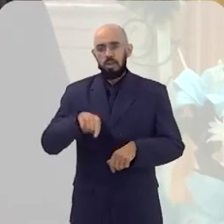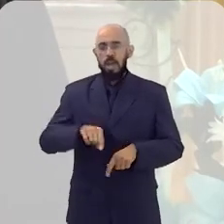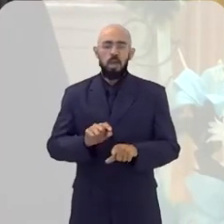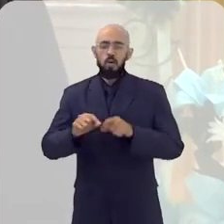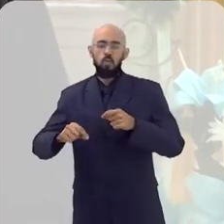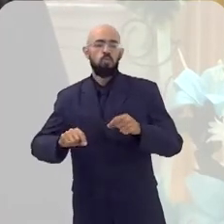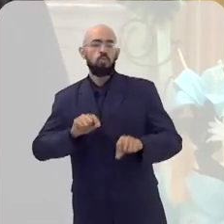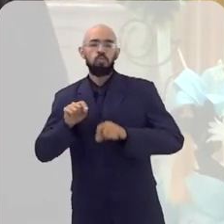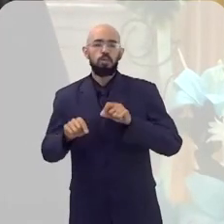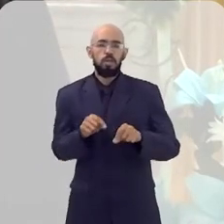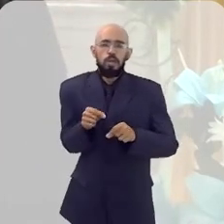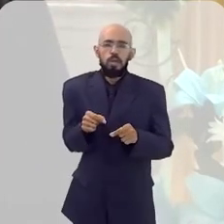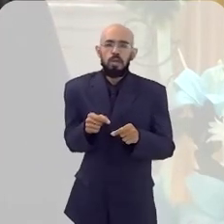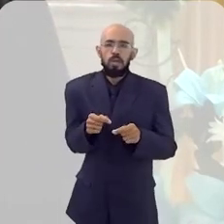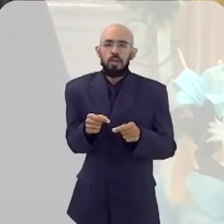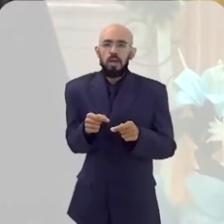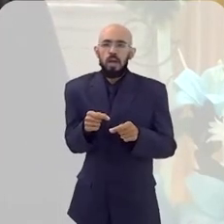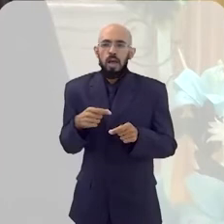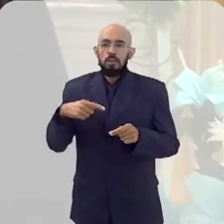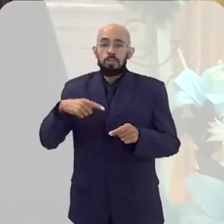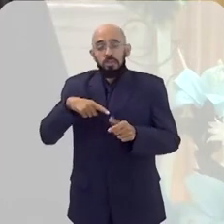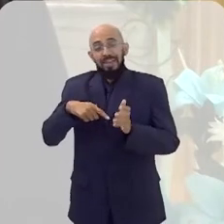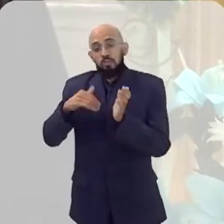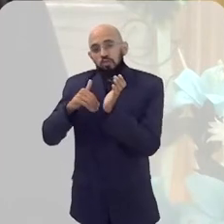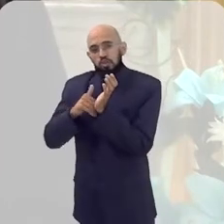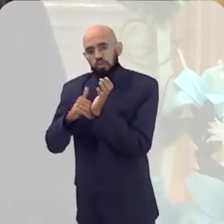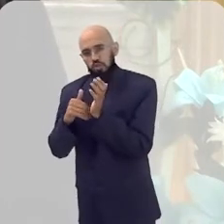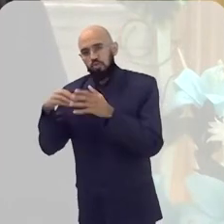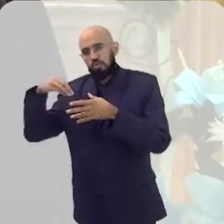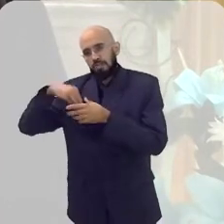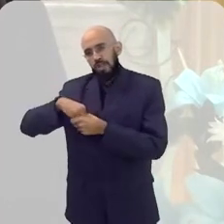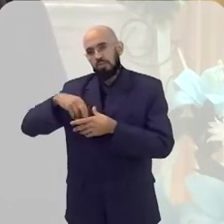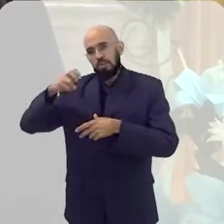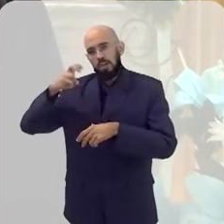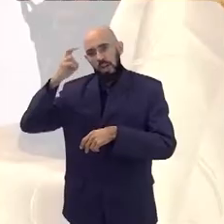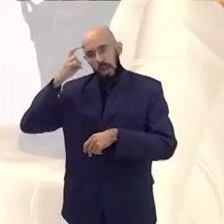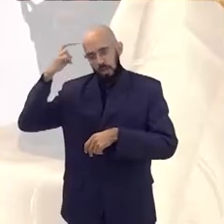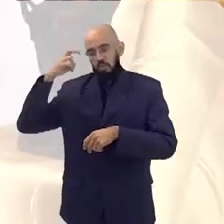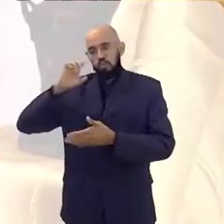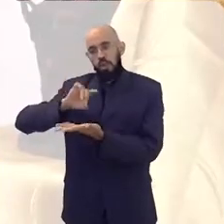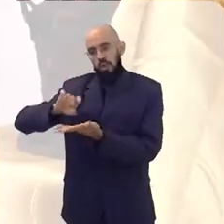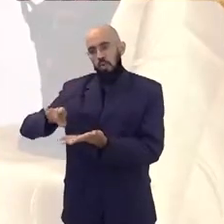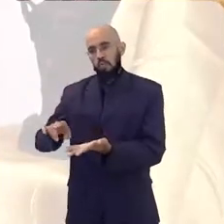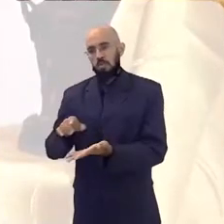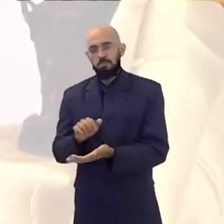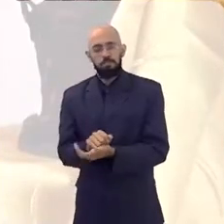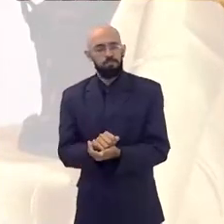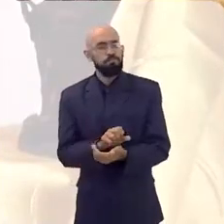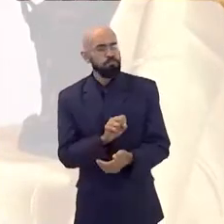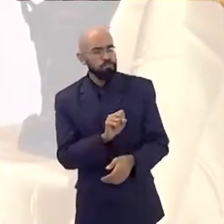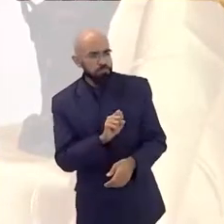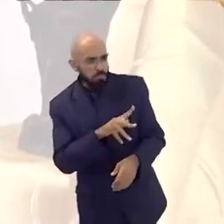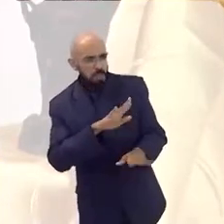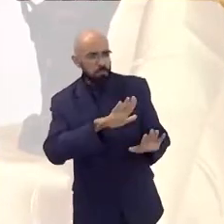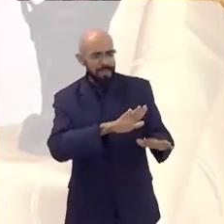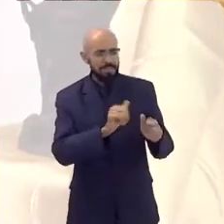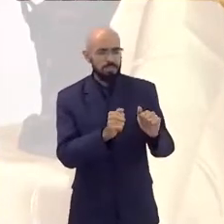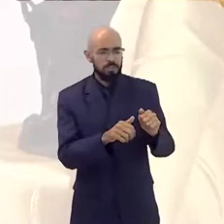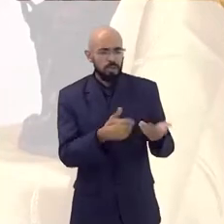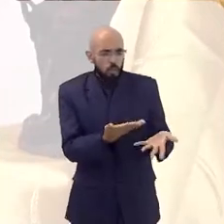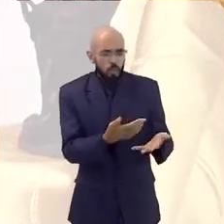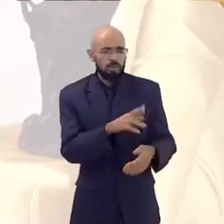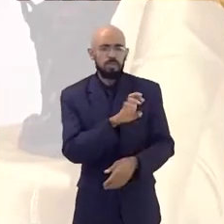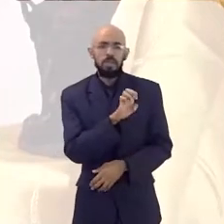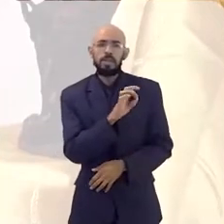Aí são coisas sigilos dentro de cada tradição. Tá. Então, o rito de